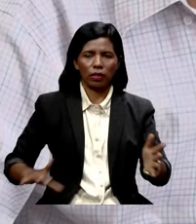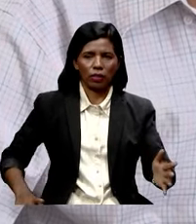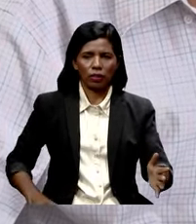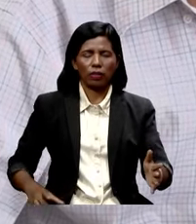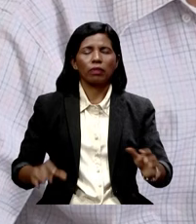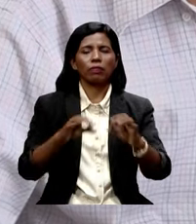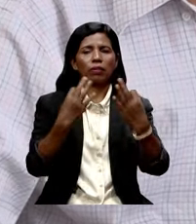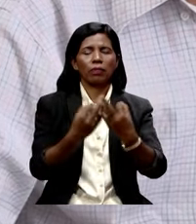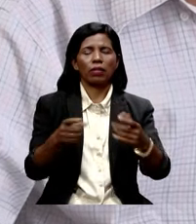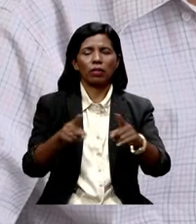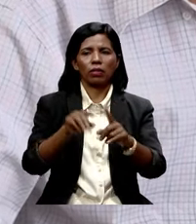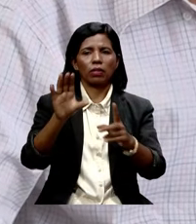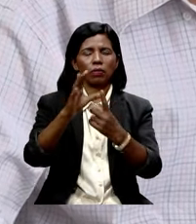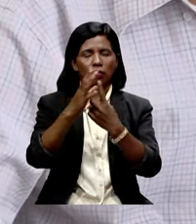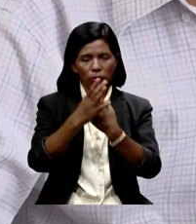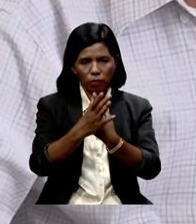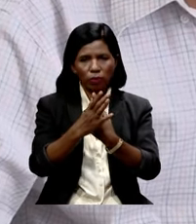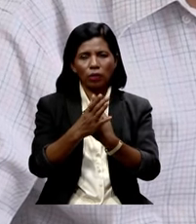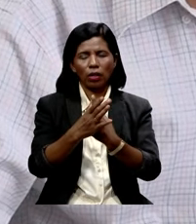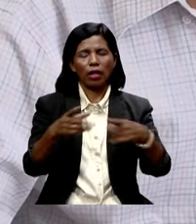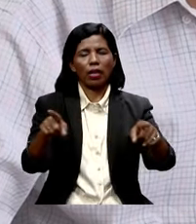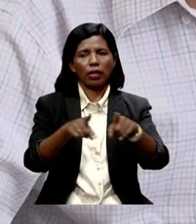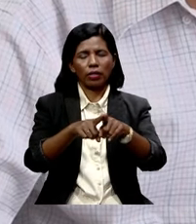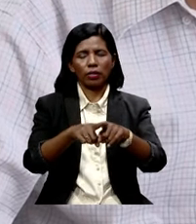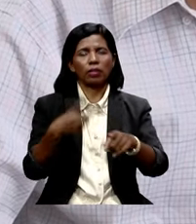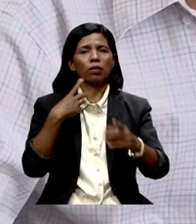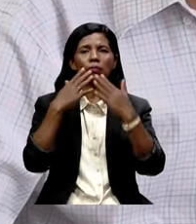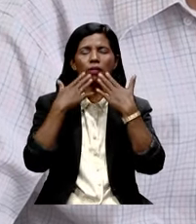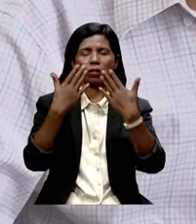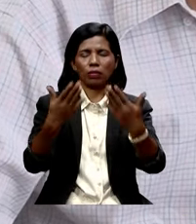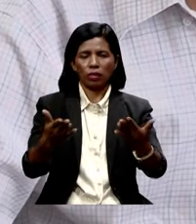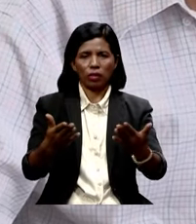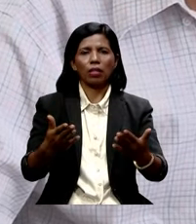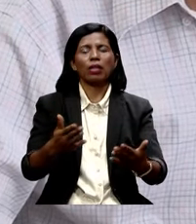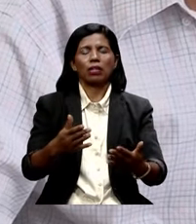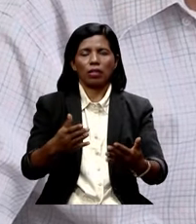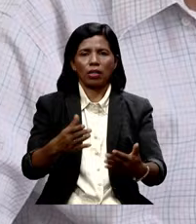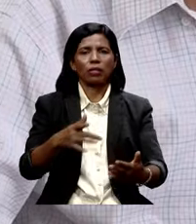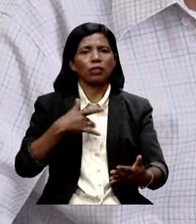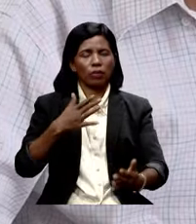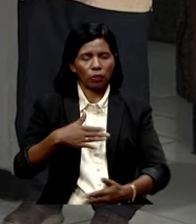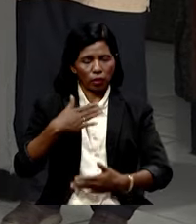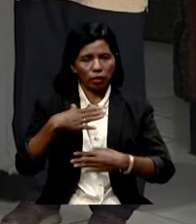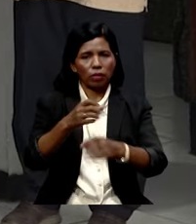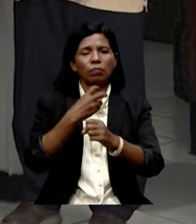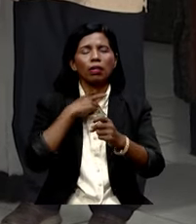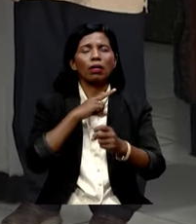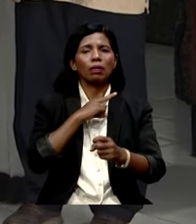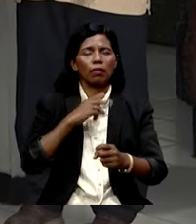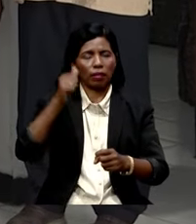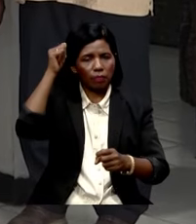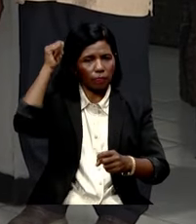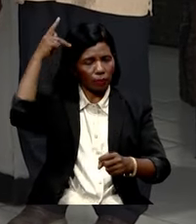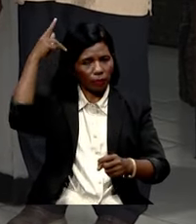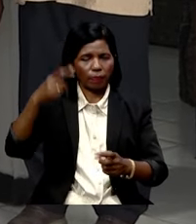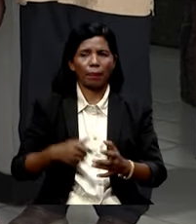nia kultura ni fet salmane, ita tingi ho agradece, orgulho, atu simu, mu bapa mai hanesan, bensan ni daba timor. Tirazenda